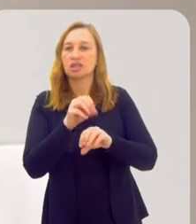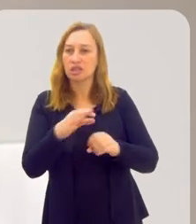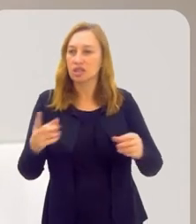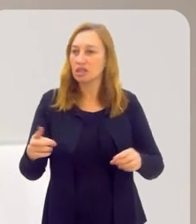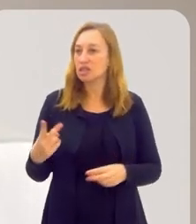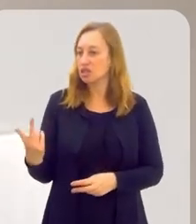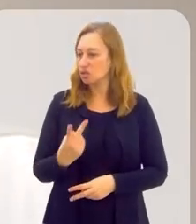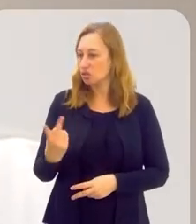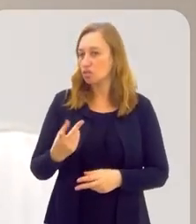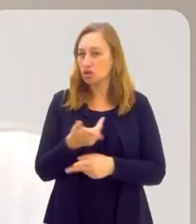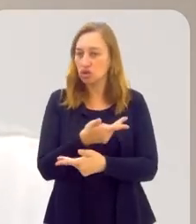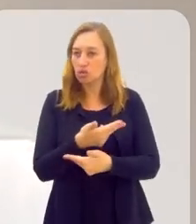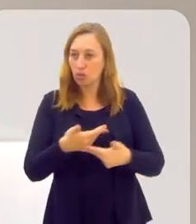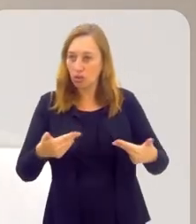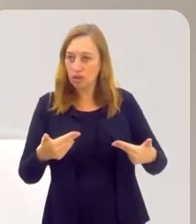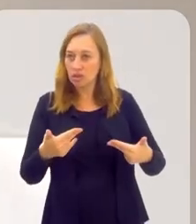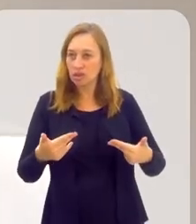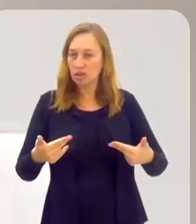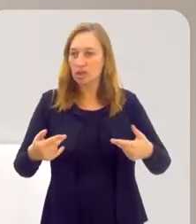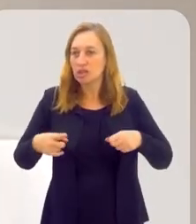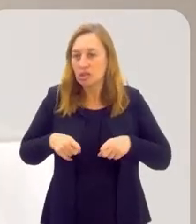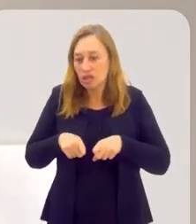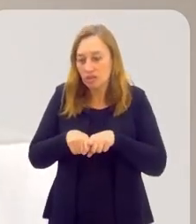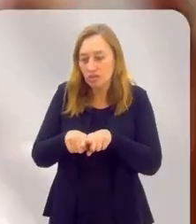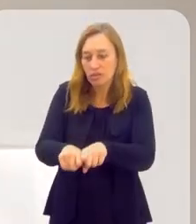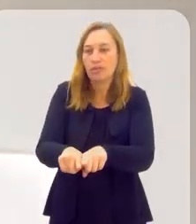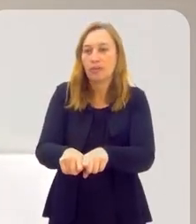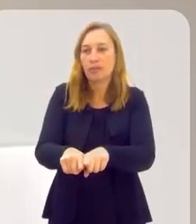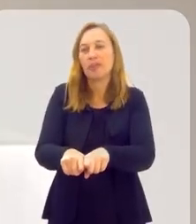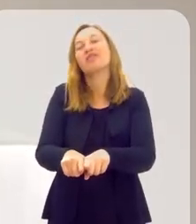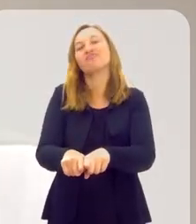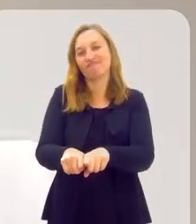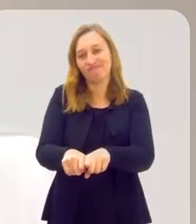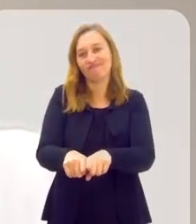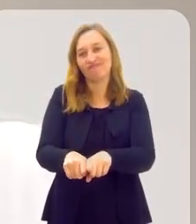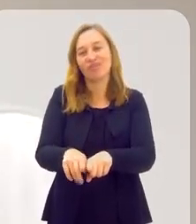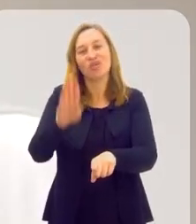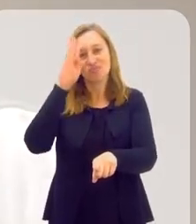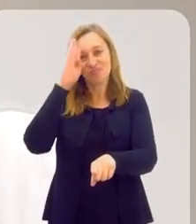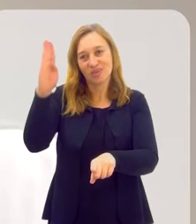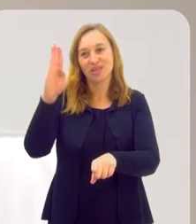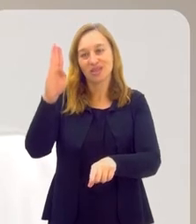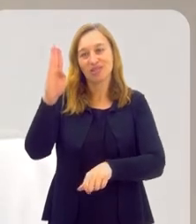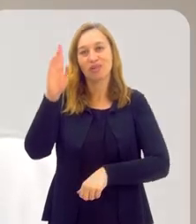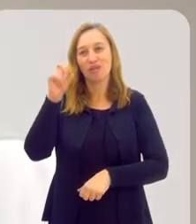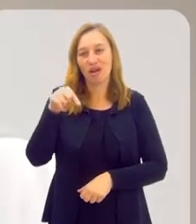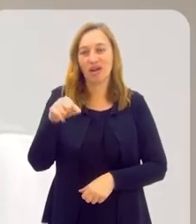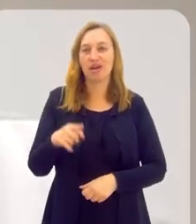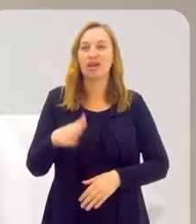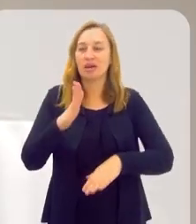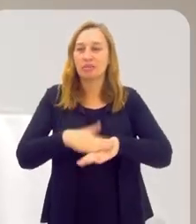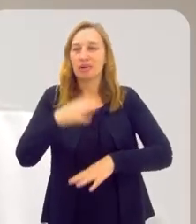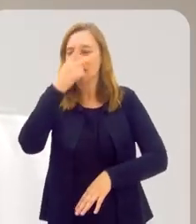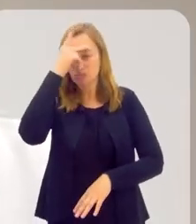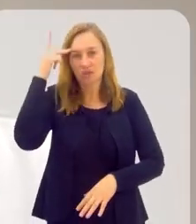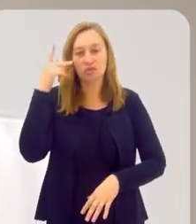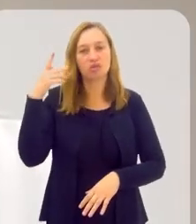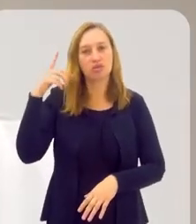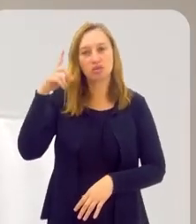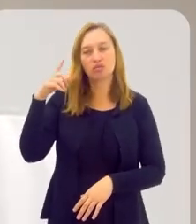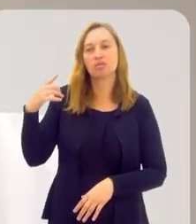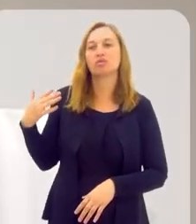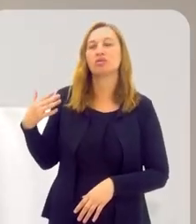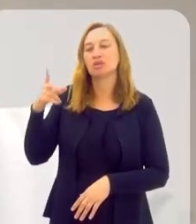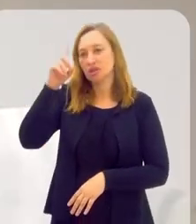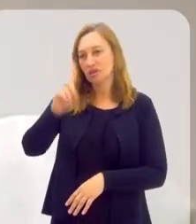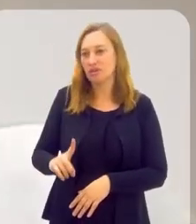coisas caminharem em sentido paralelo e caminharem na mesma direção, o principal vai ser conseguido, é que mais gente com